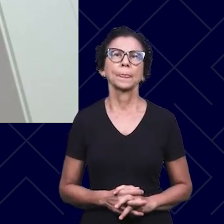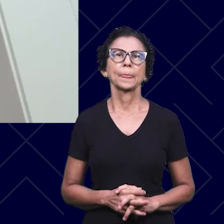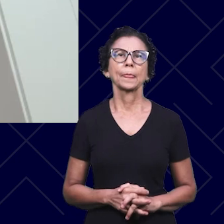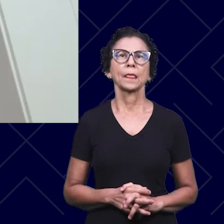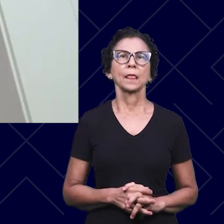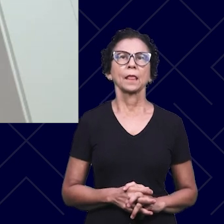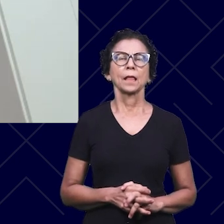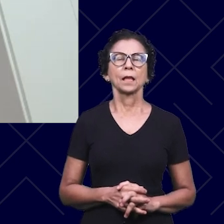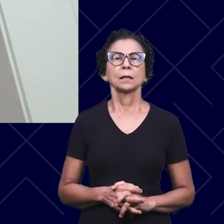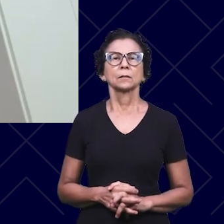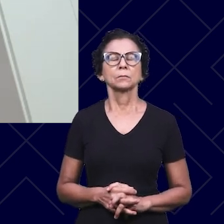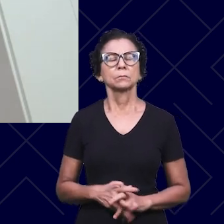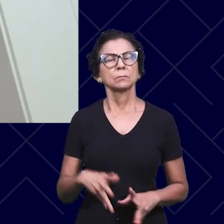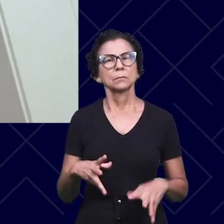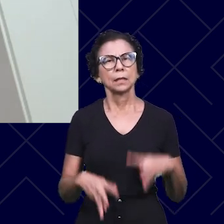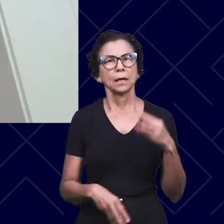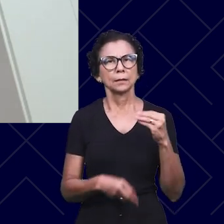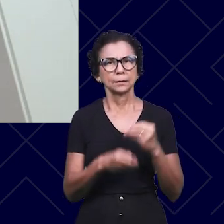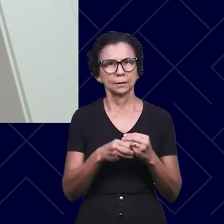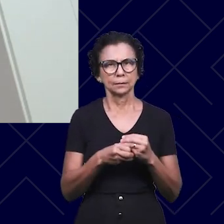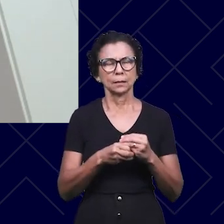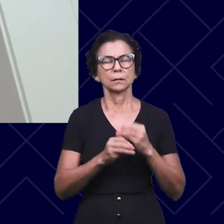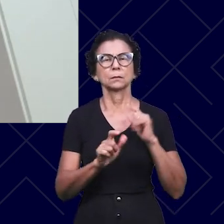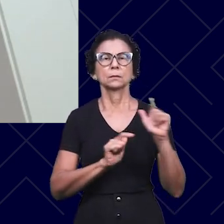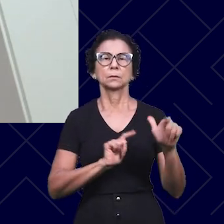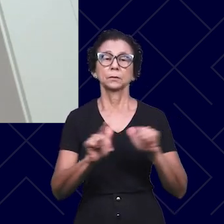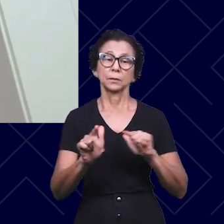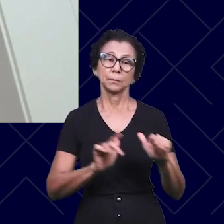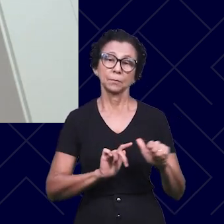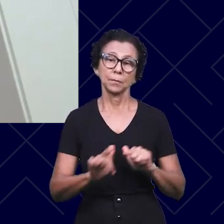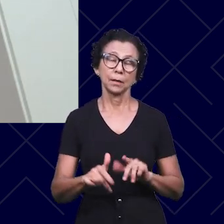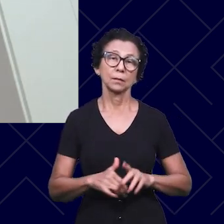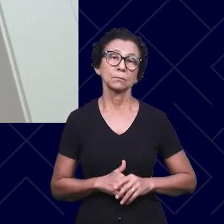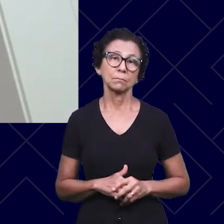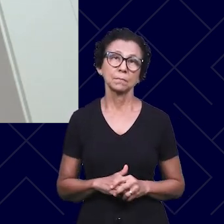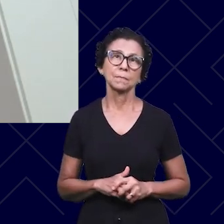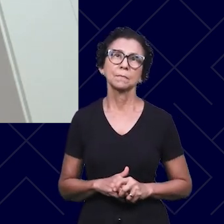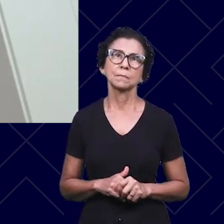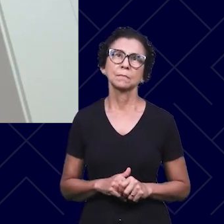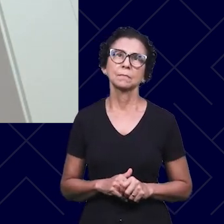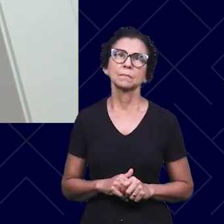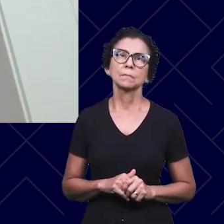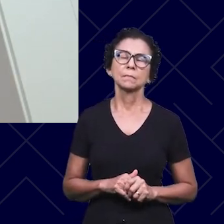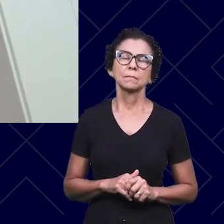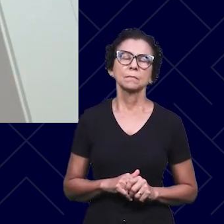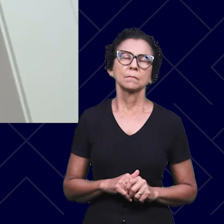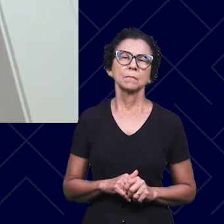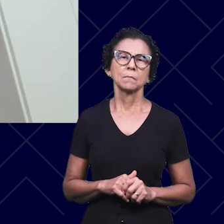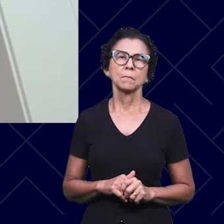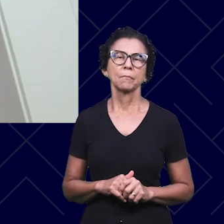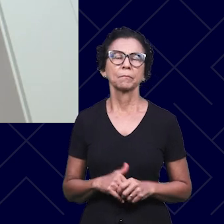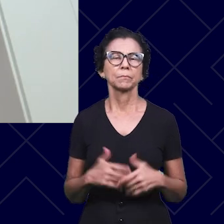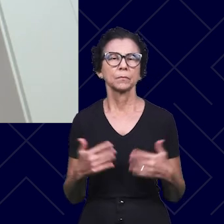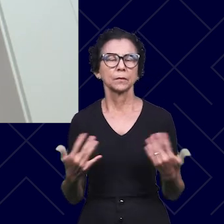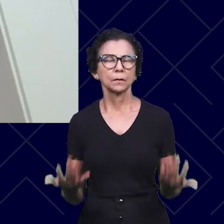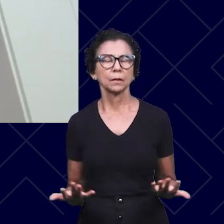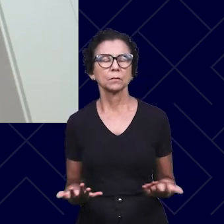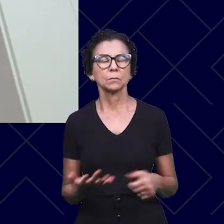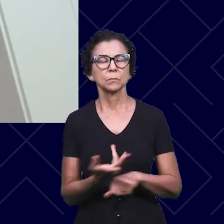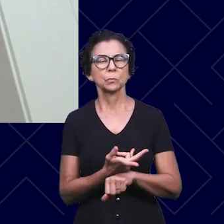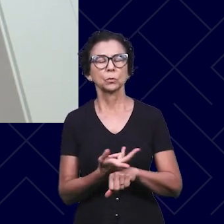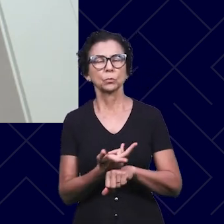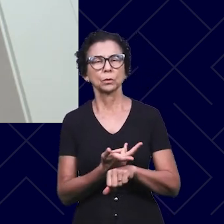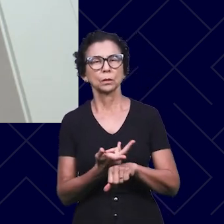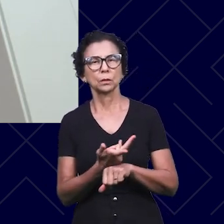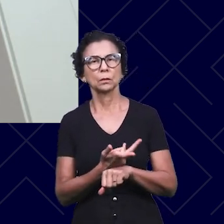alguns trabalhos que eles fazem, e a gente faz isso também. Da forma que eu trabalho também, algumas pessoas, né, clientes, ou